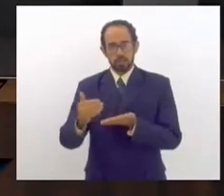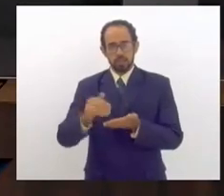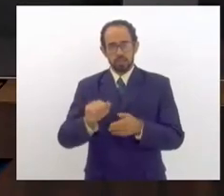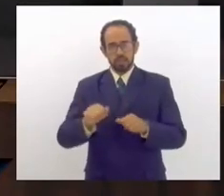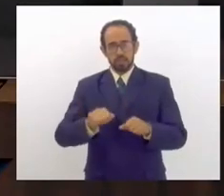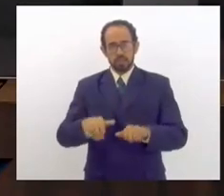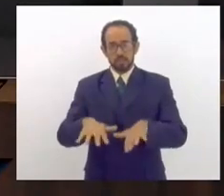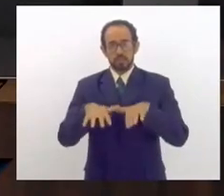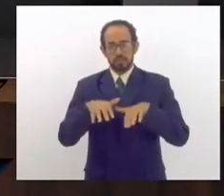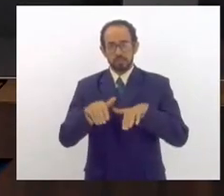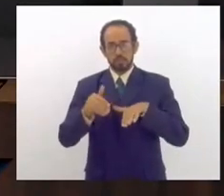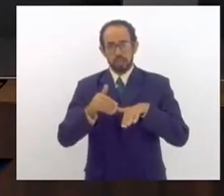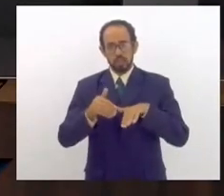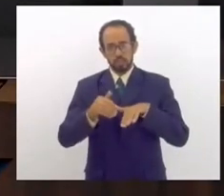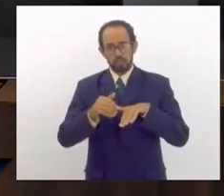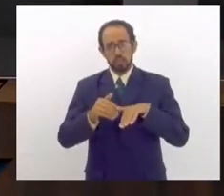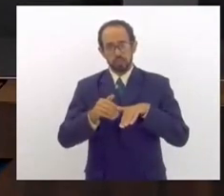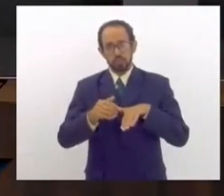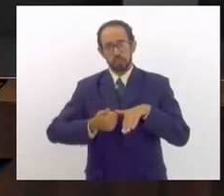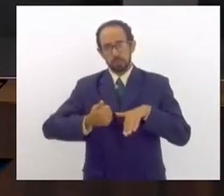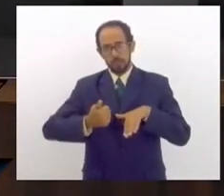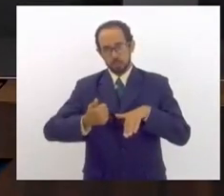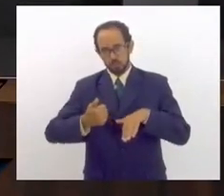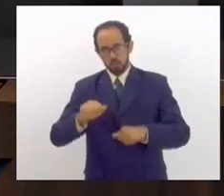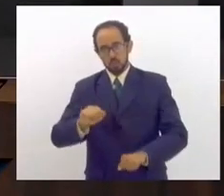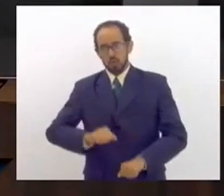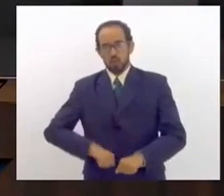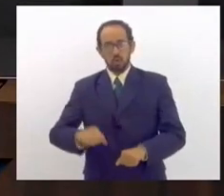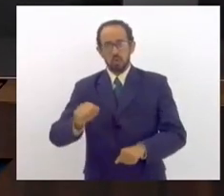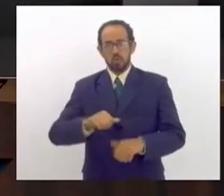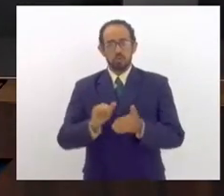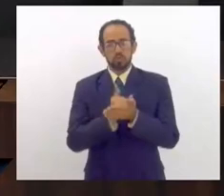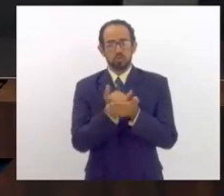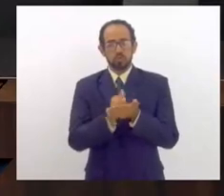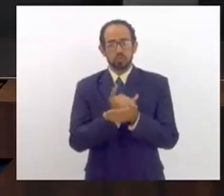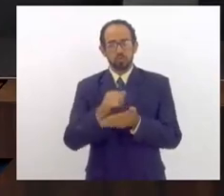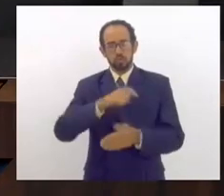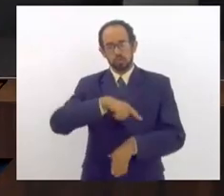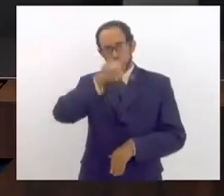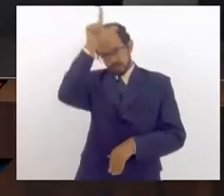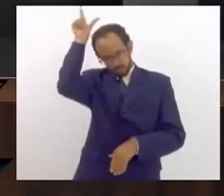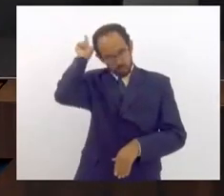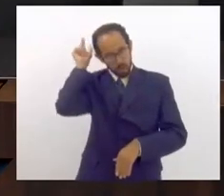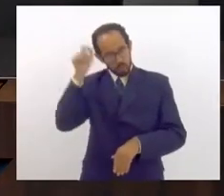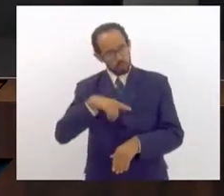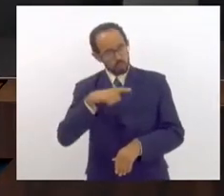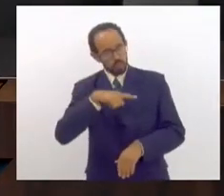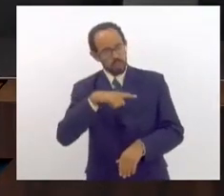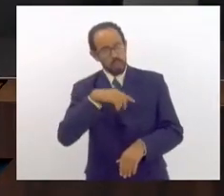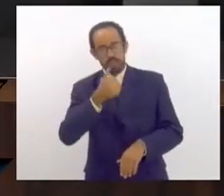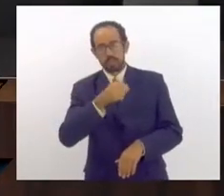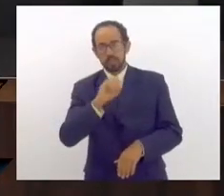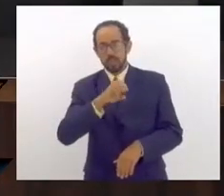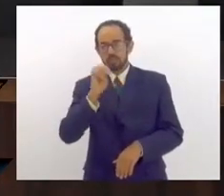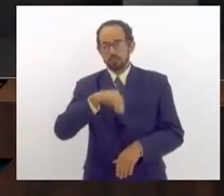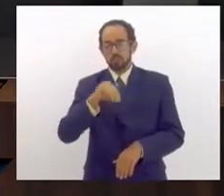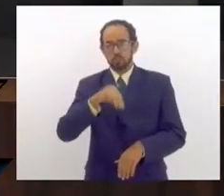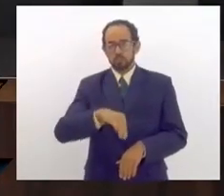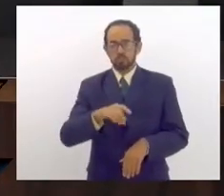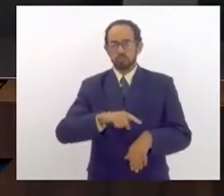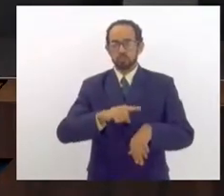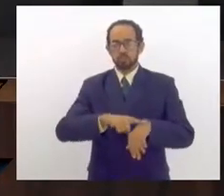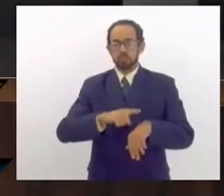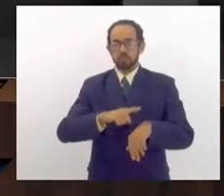Inicial com o primeiro oradores escrito Nobre Deputado Luiz Paulo vossa excelência dispõe de 10 minutos no tempo